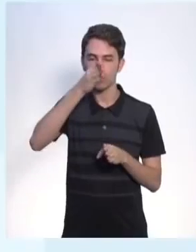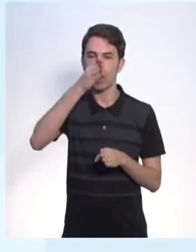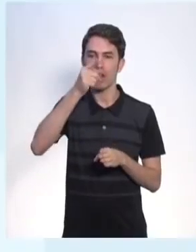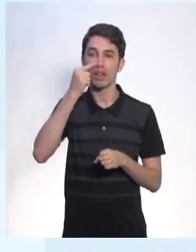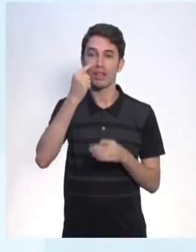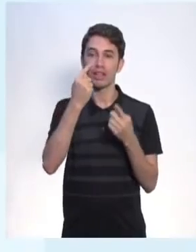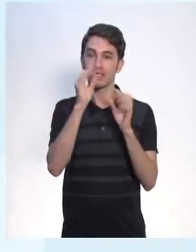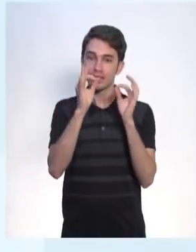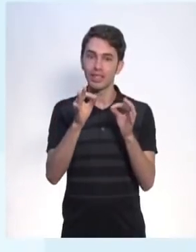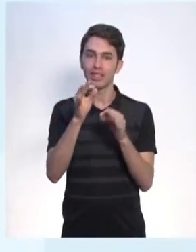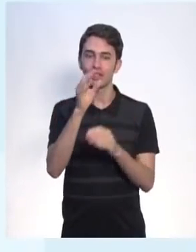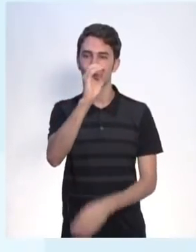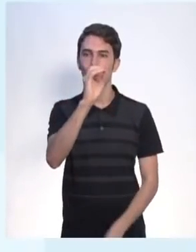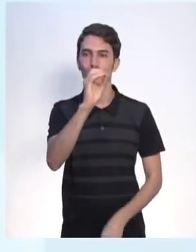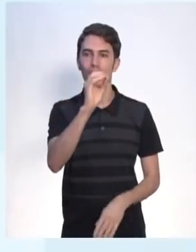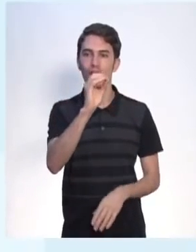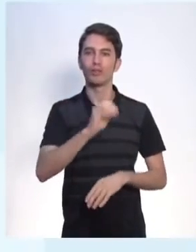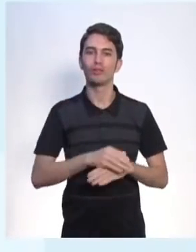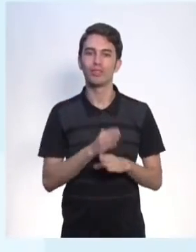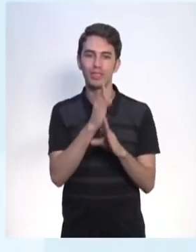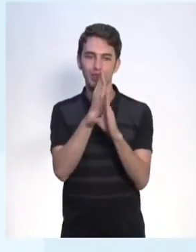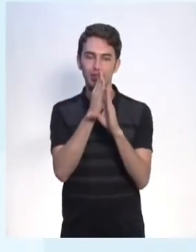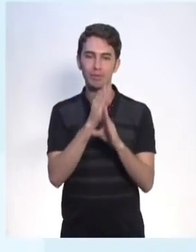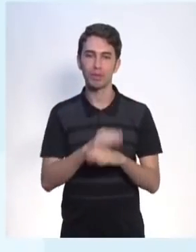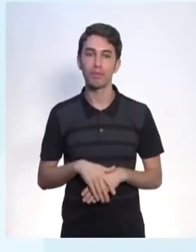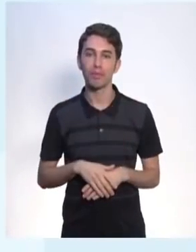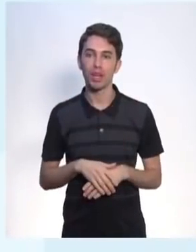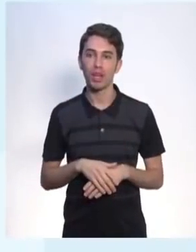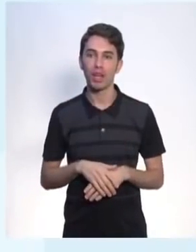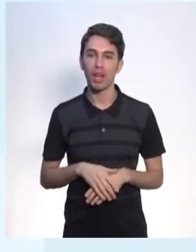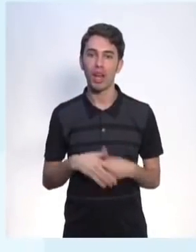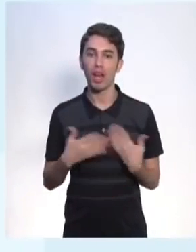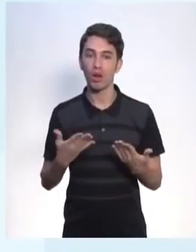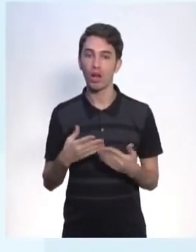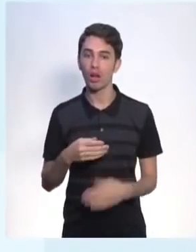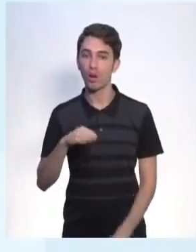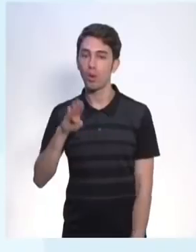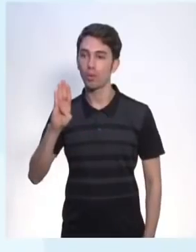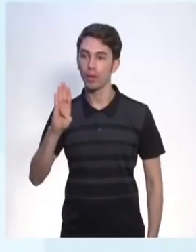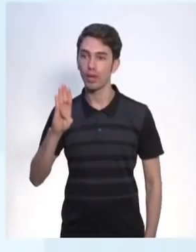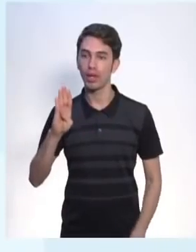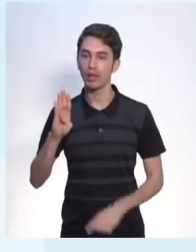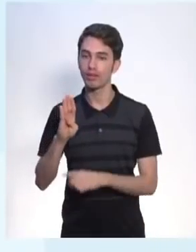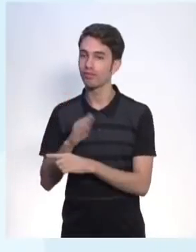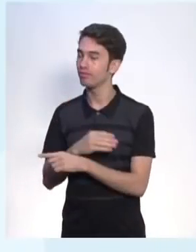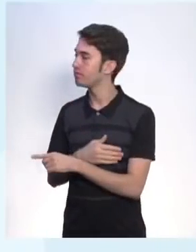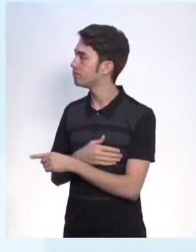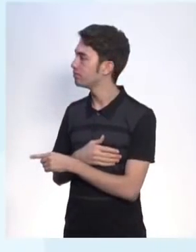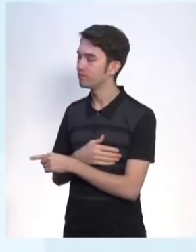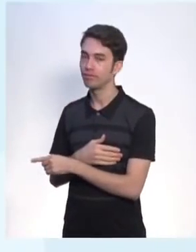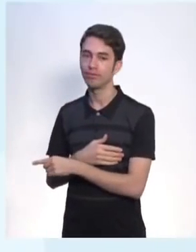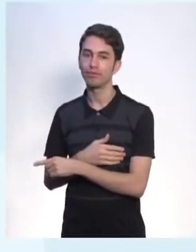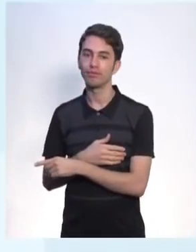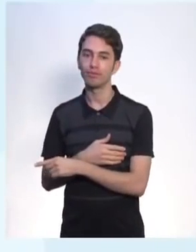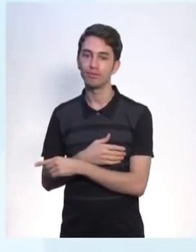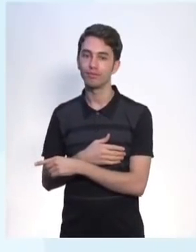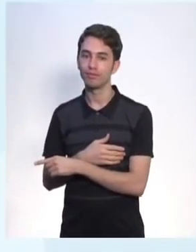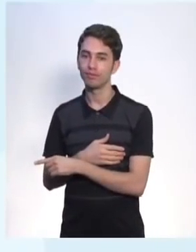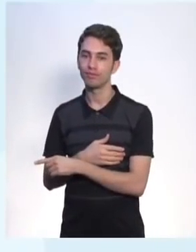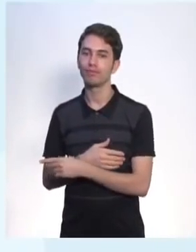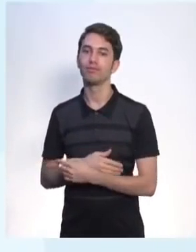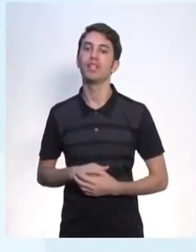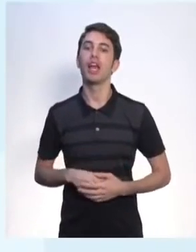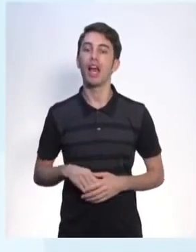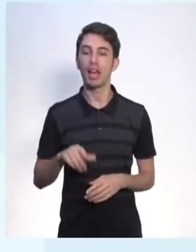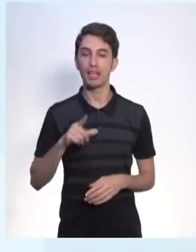Então, 0 e 2 negativo aí. Vamos para o ponto B. No ponto B aqui, eu vou